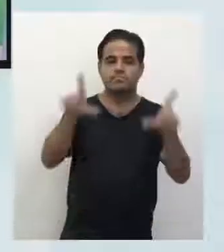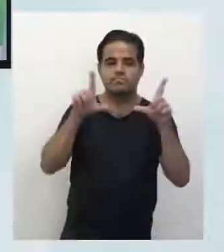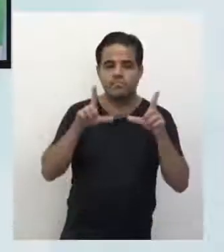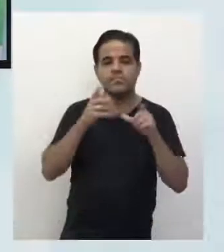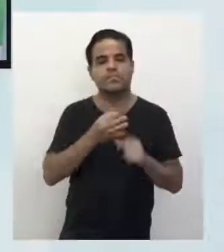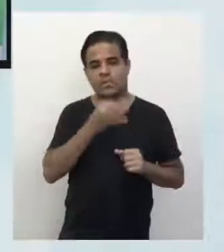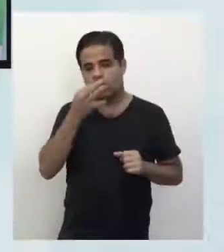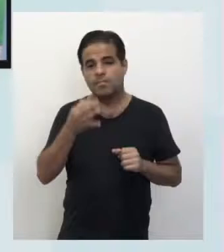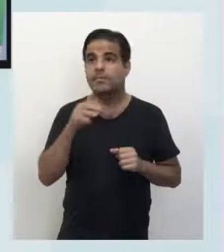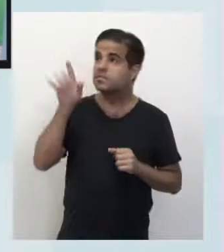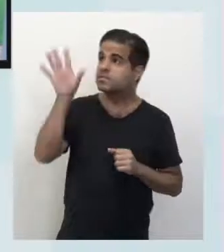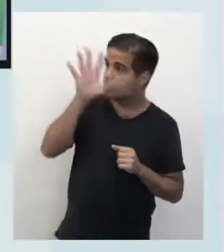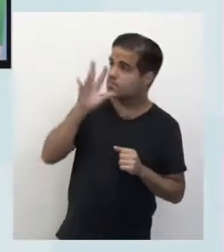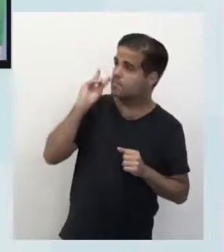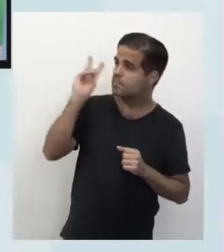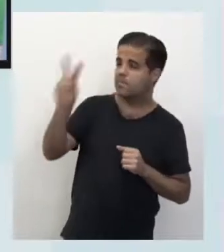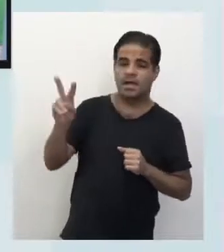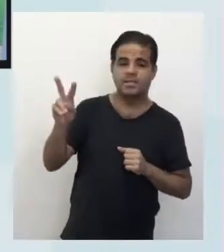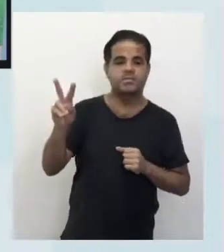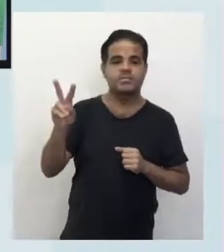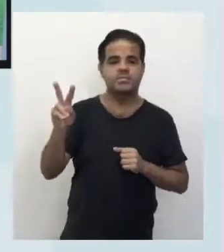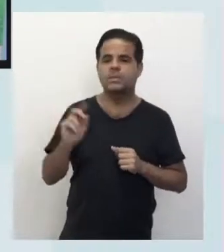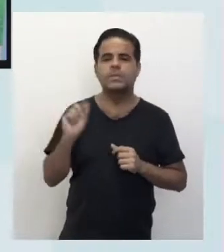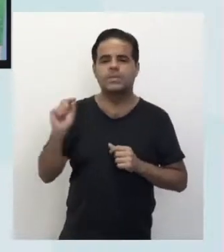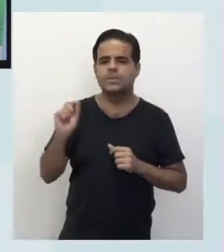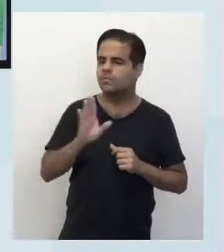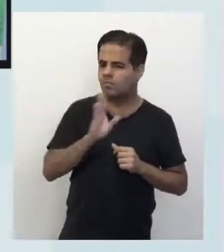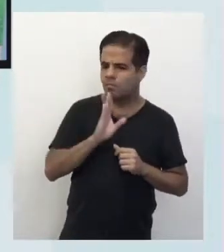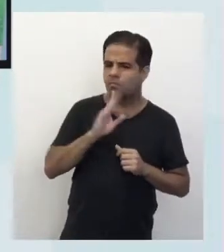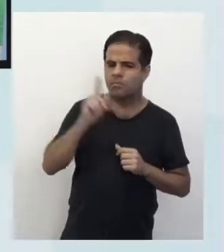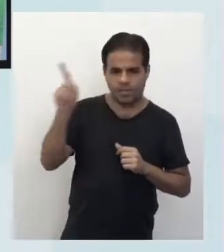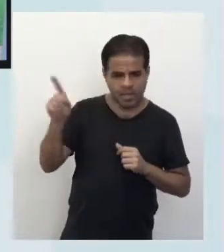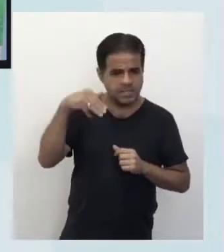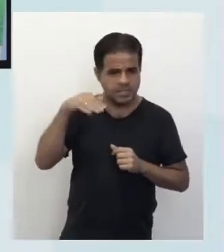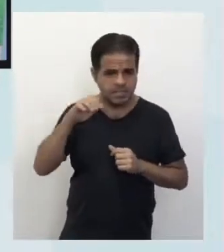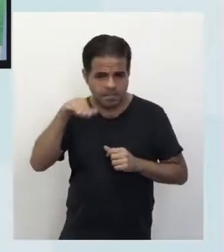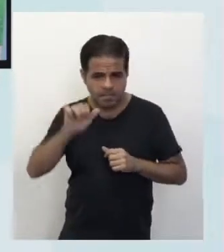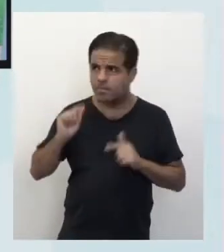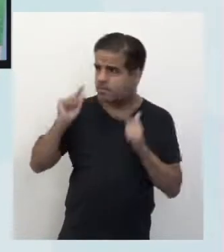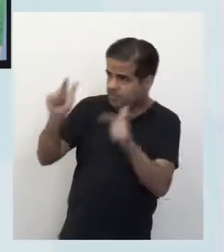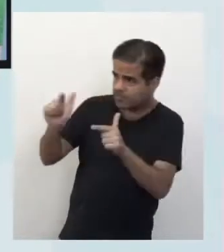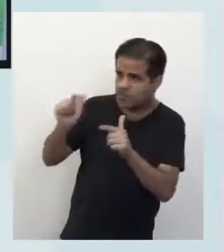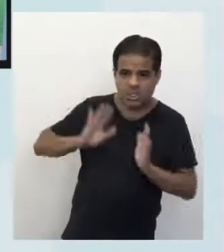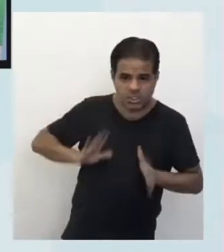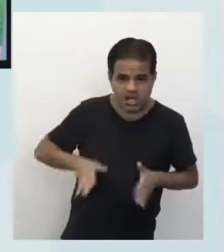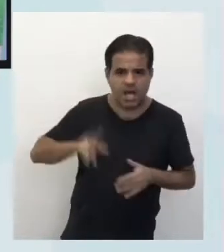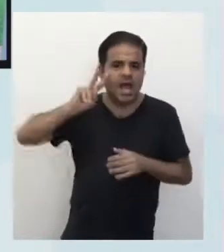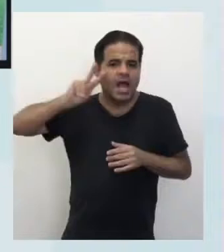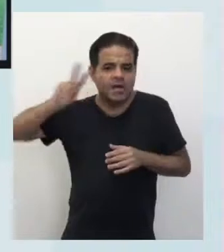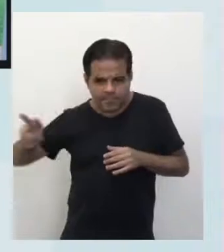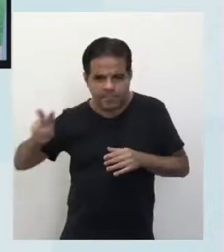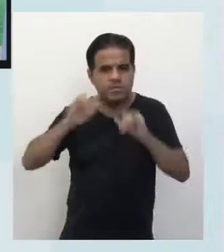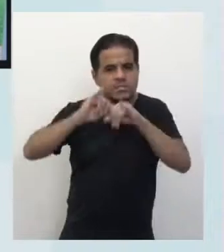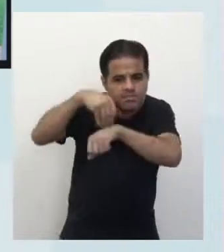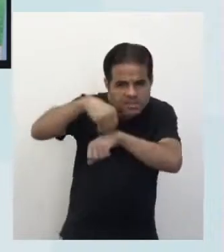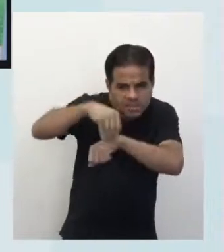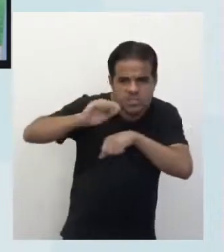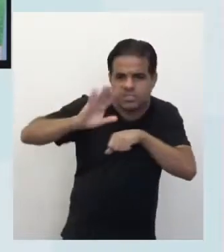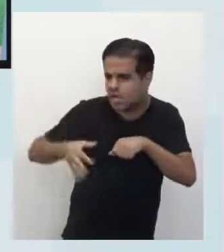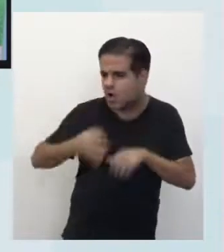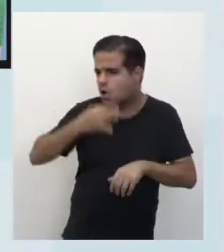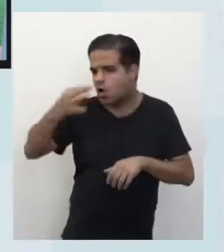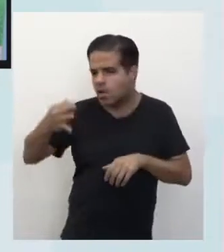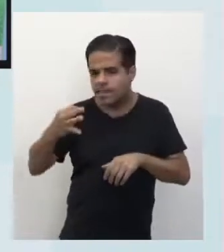comentar sobre essa imagem. E aí, você conhece esse meme? Você já ouviu essa mensagem? Comentem